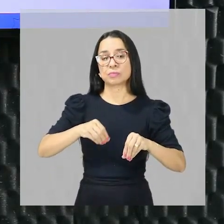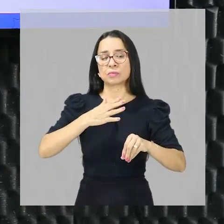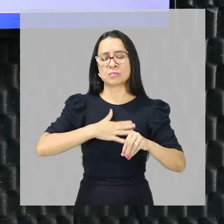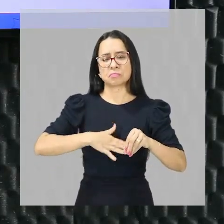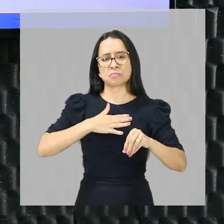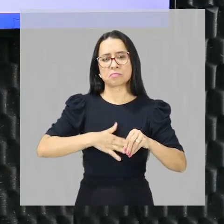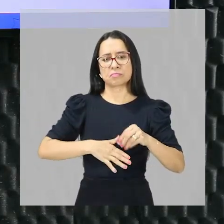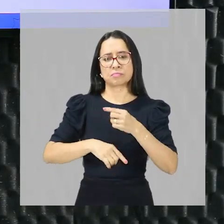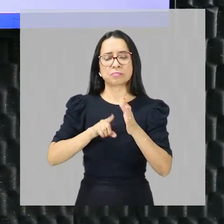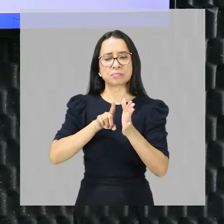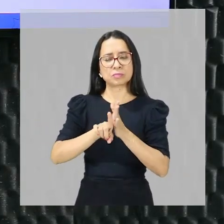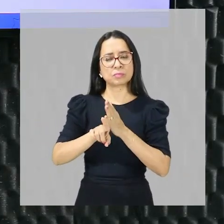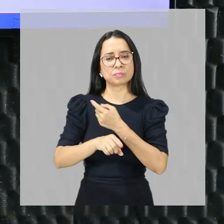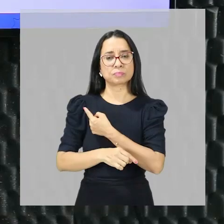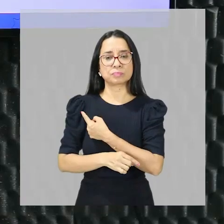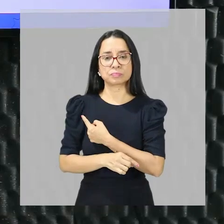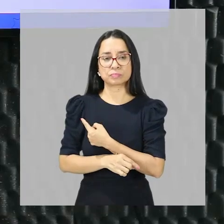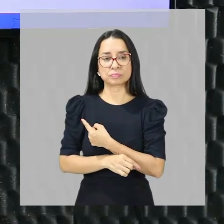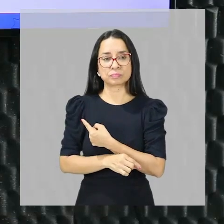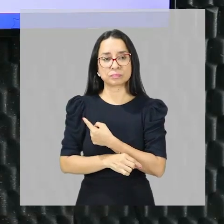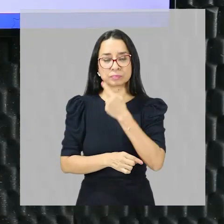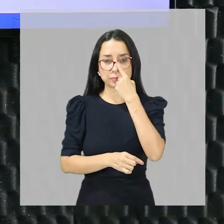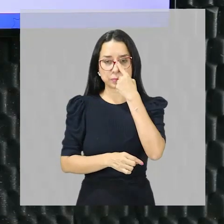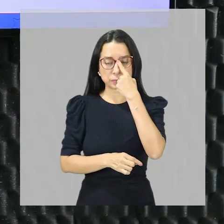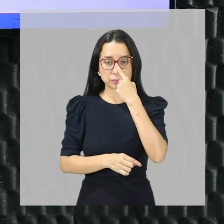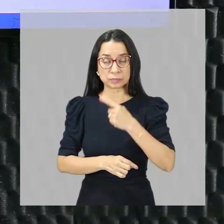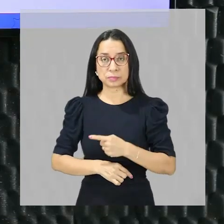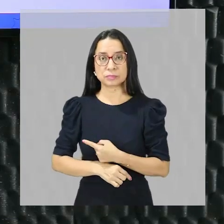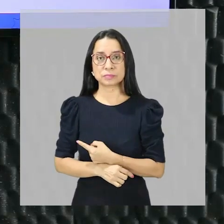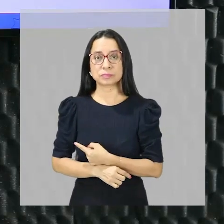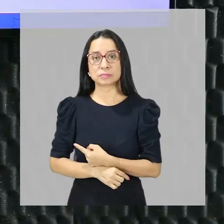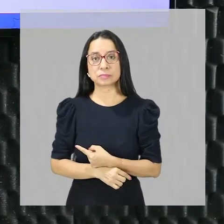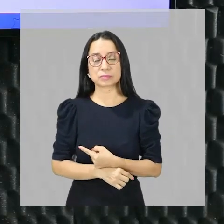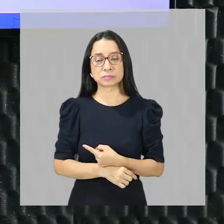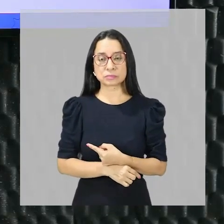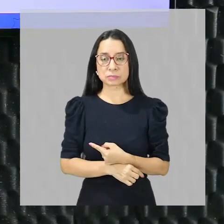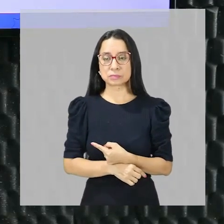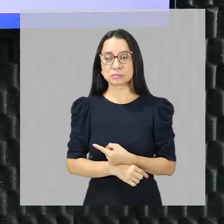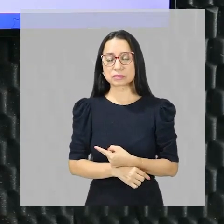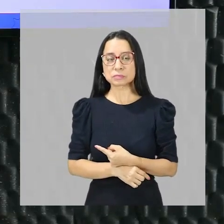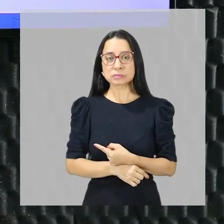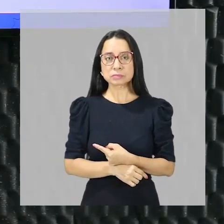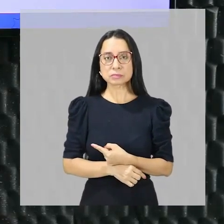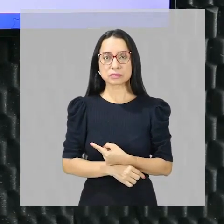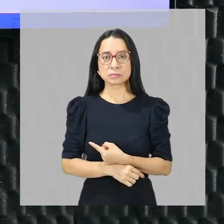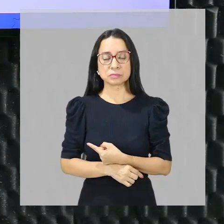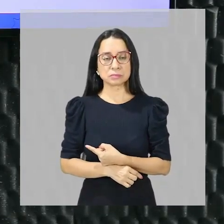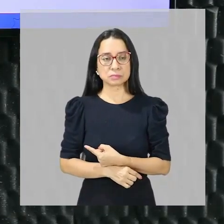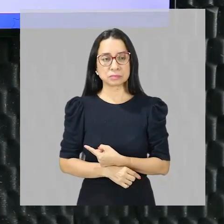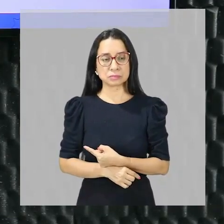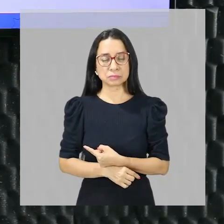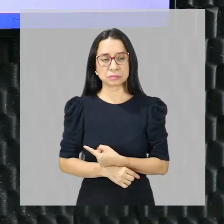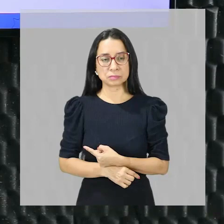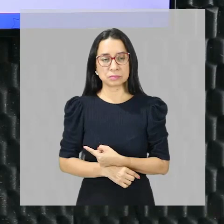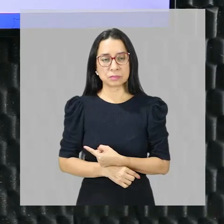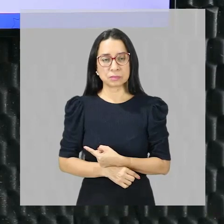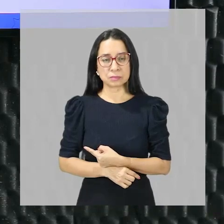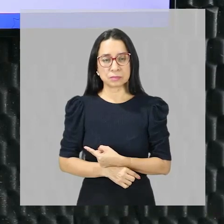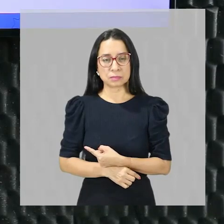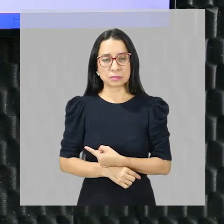seguinte, ó, os processos de desertificação e arenização ocorrem em determinados